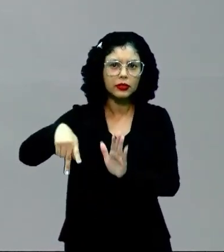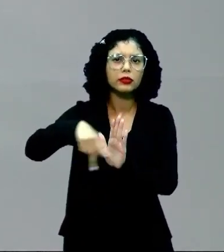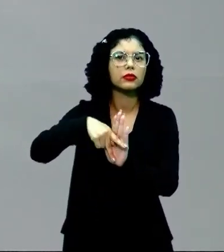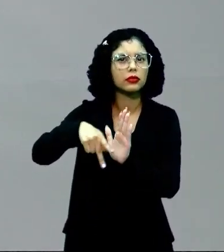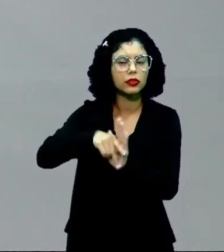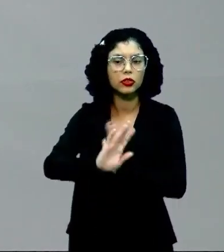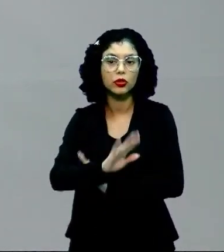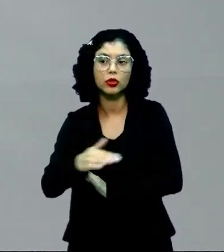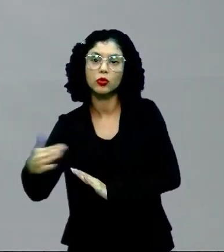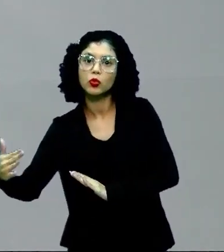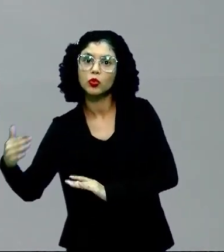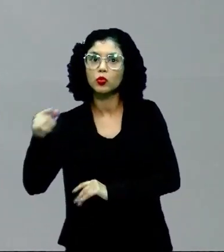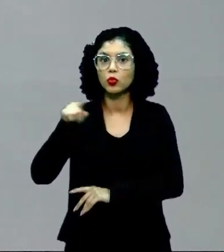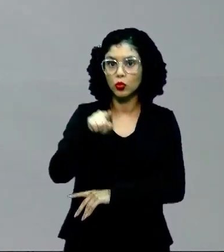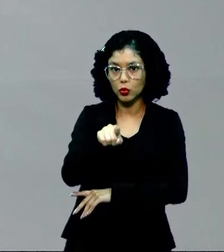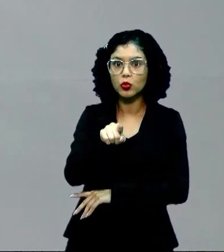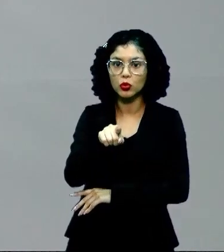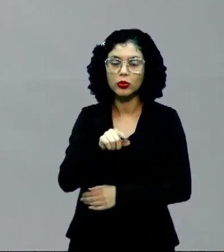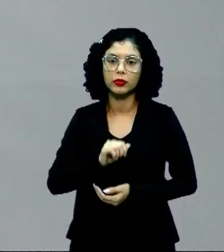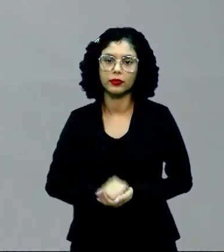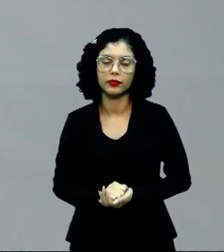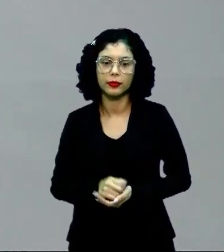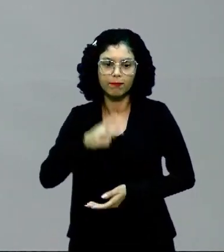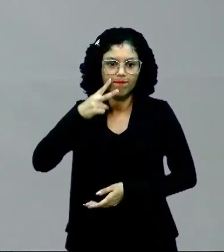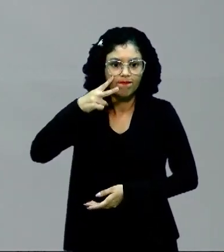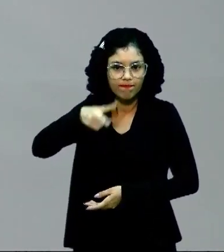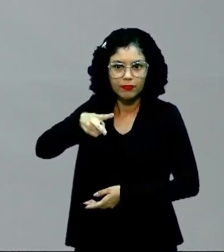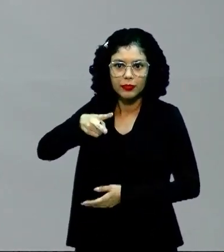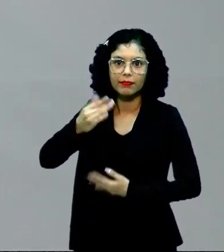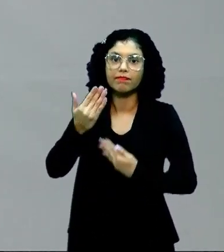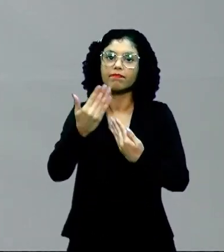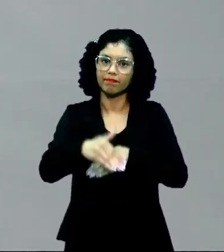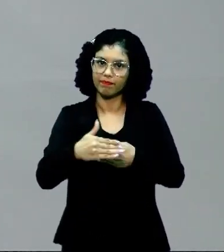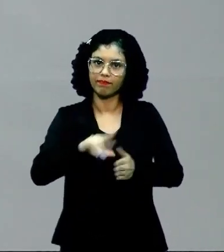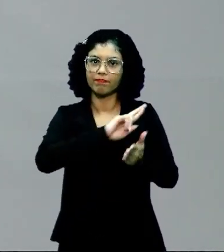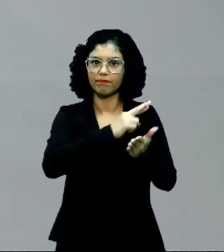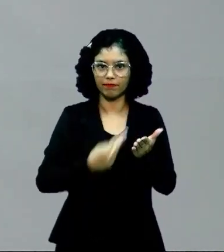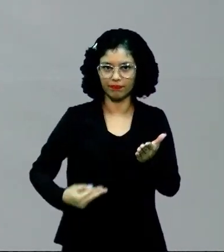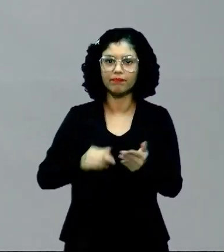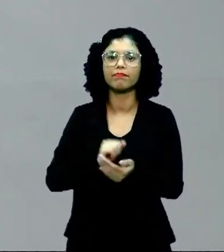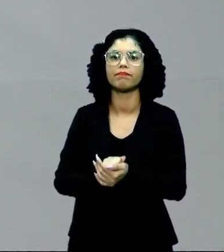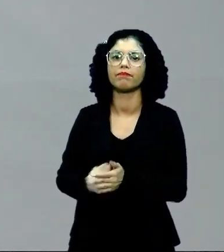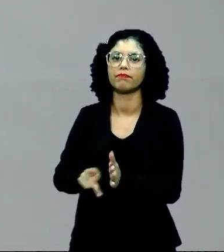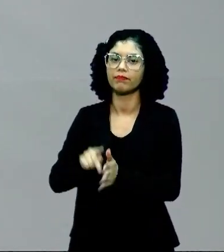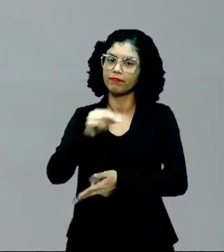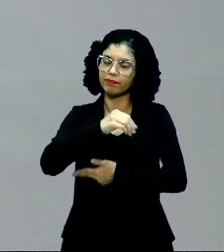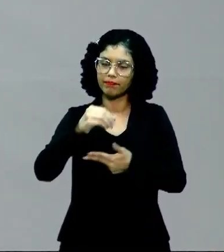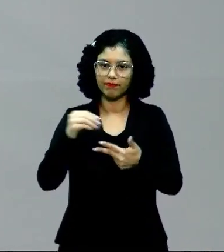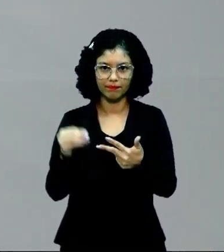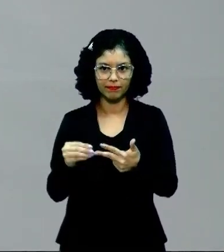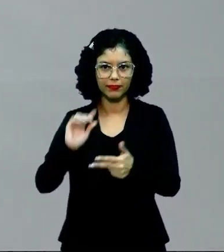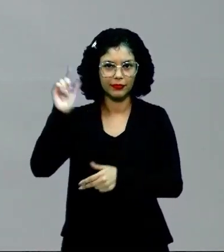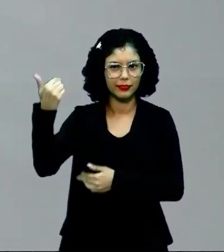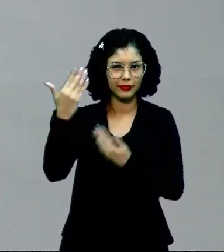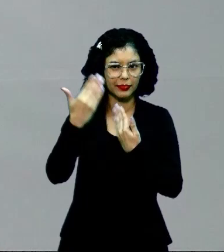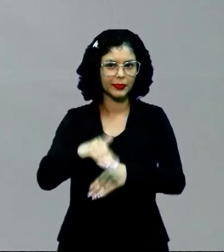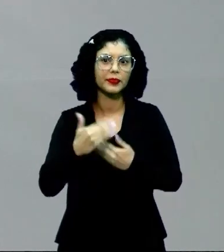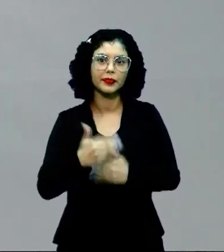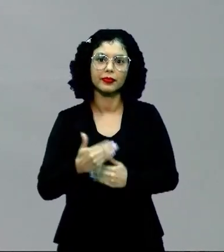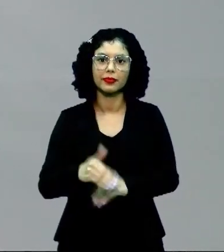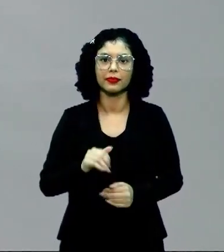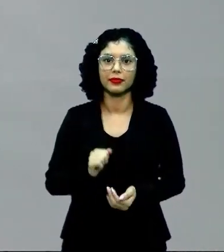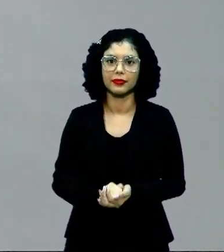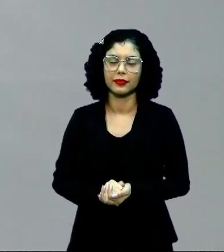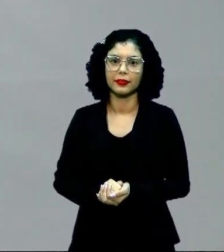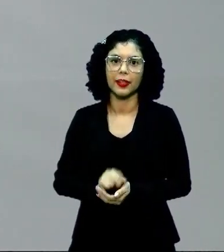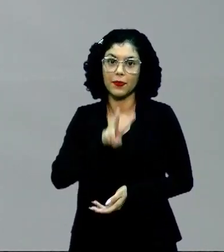momento de quando você se depara com a prova de redação do Enem. Aquela prova que